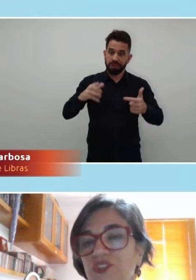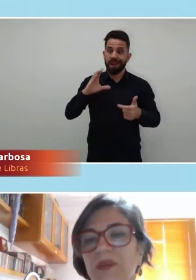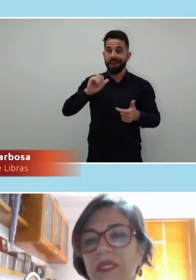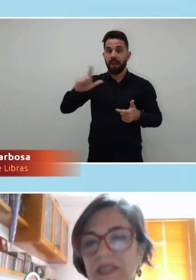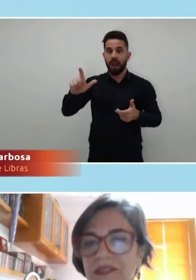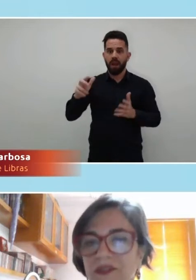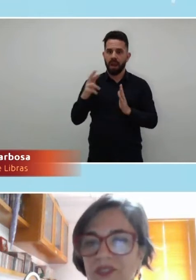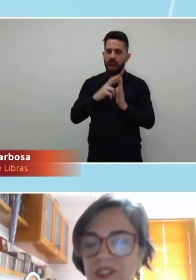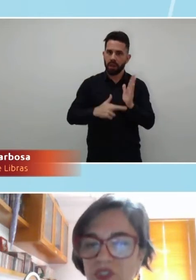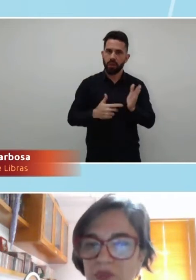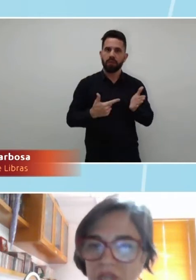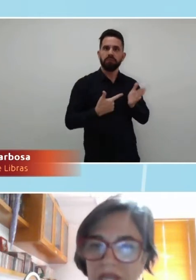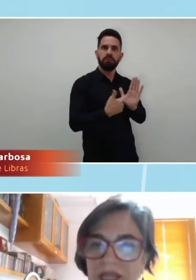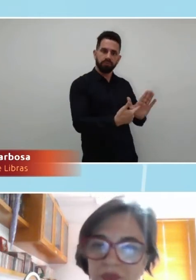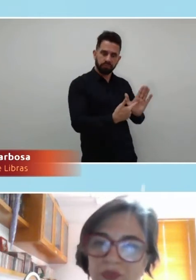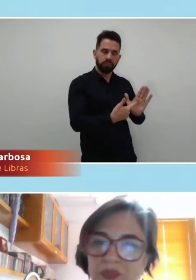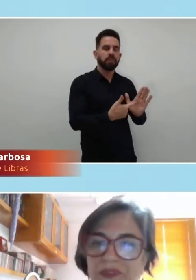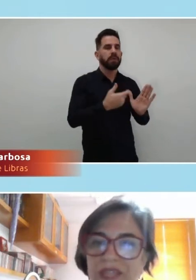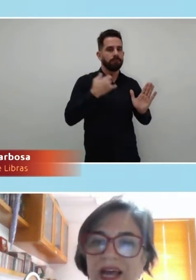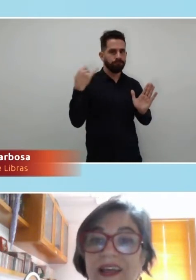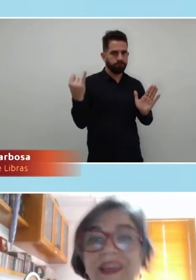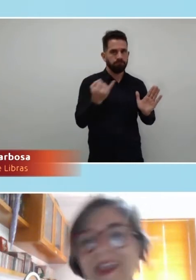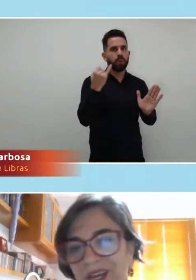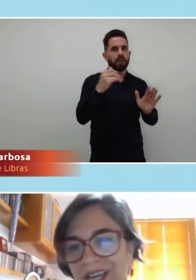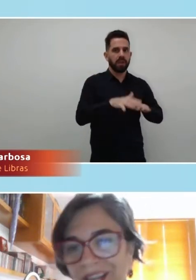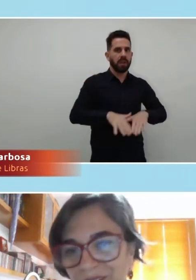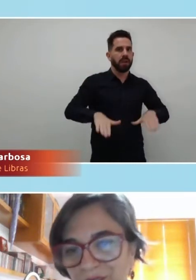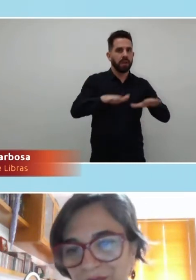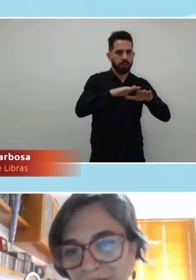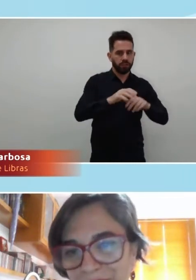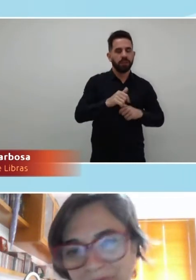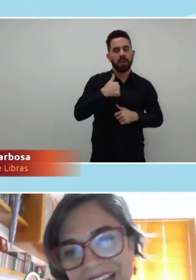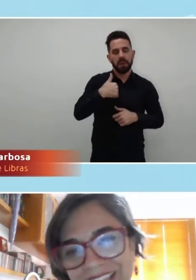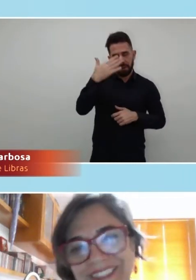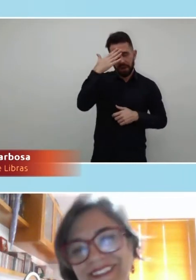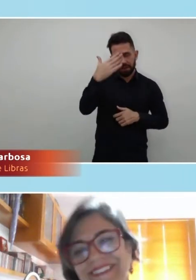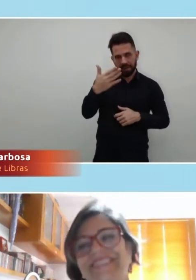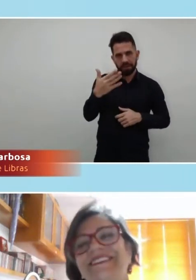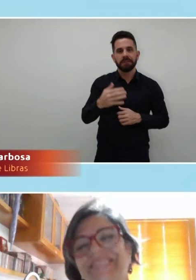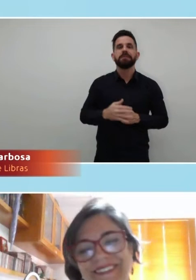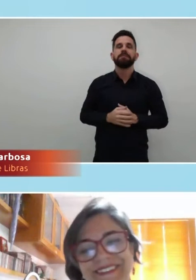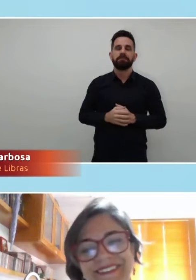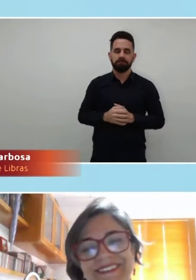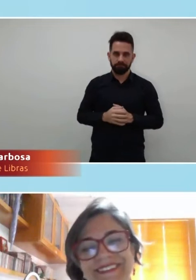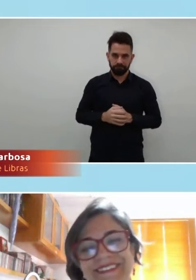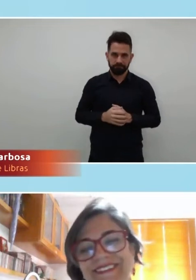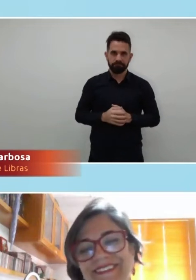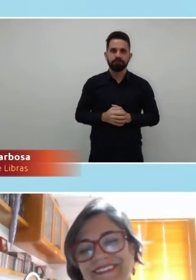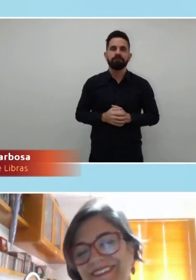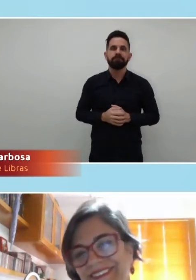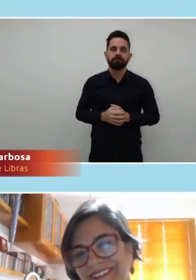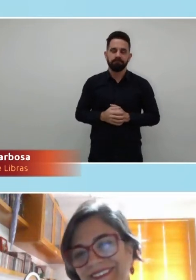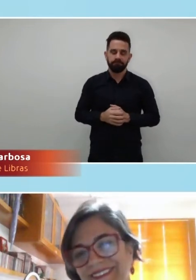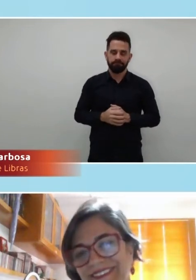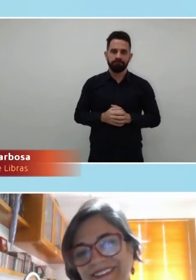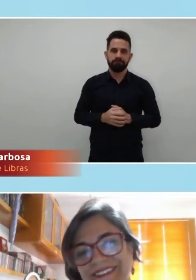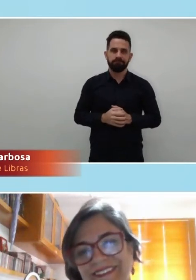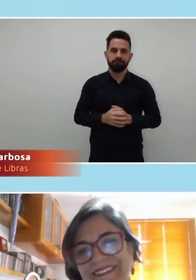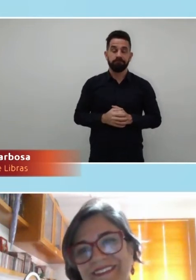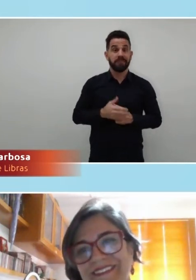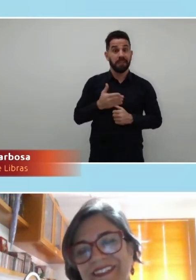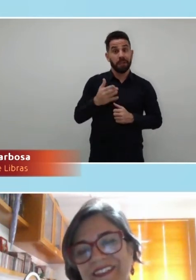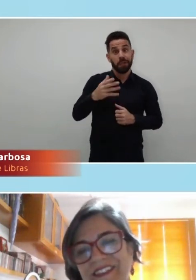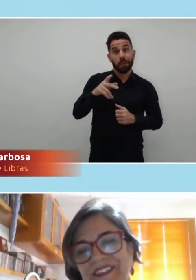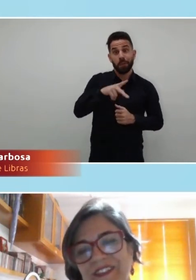chama atenção nesse tipo de relatório, tá? Eu que agradeço, viu? Obrigada. Muito obrigada, viu, professora? Já que a professora até tocou